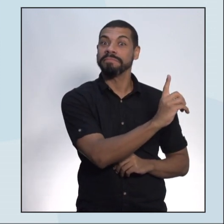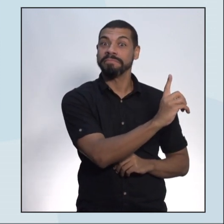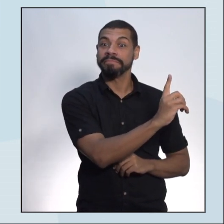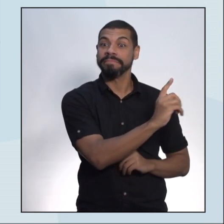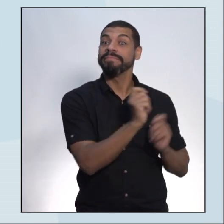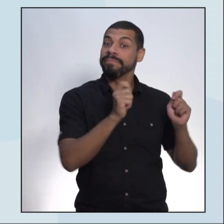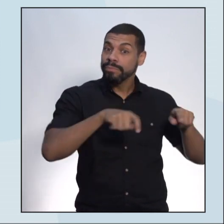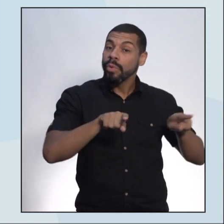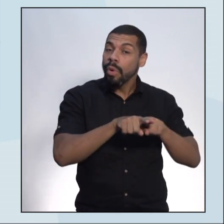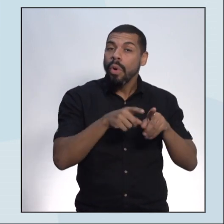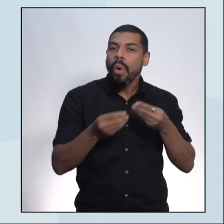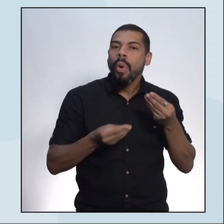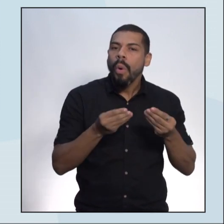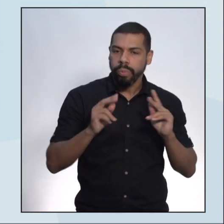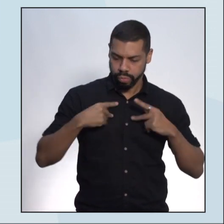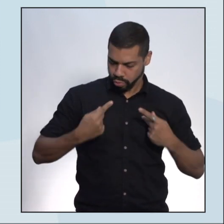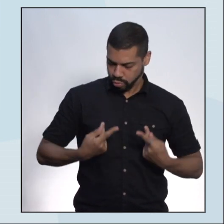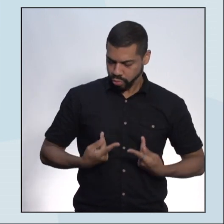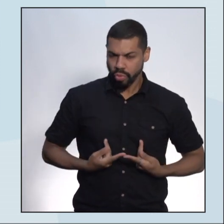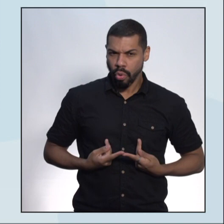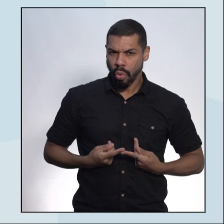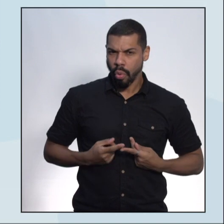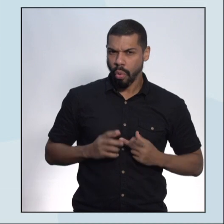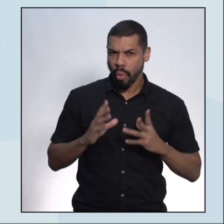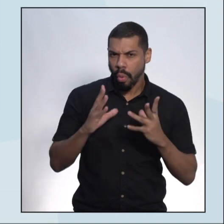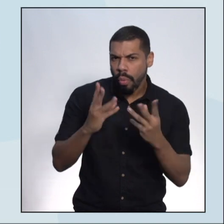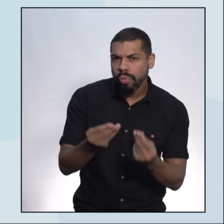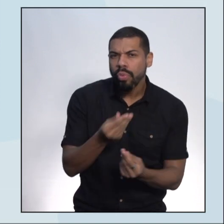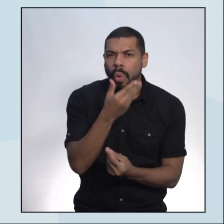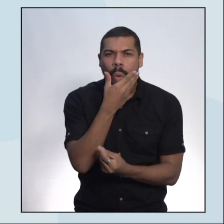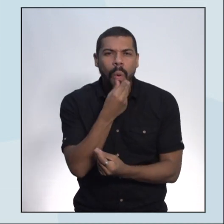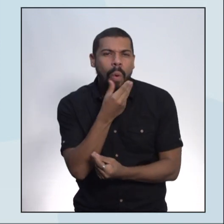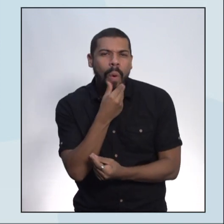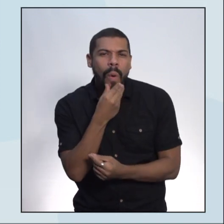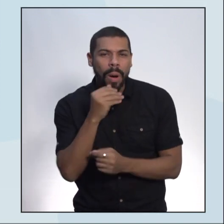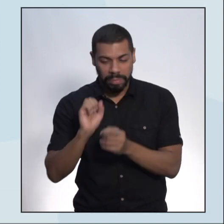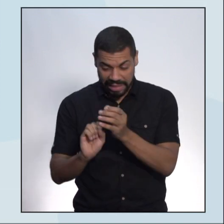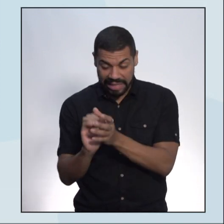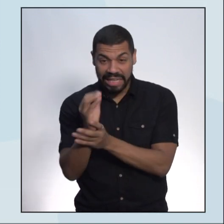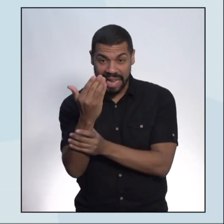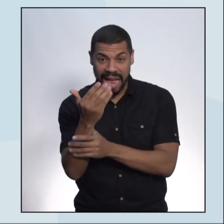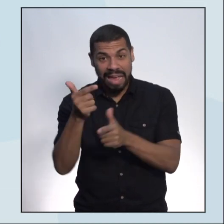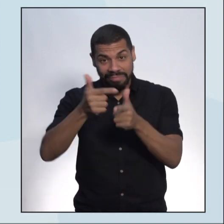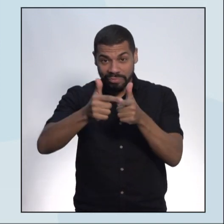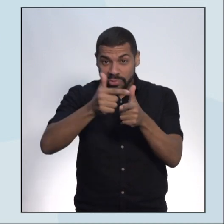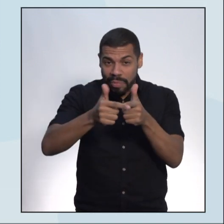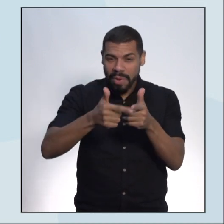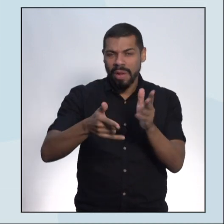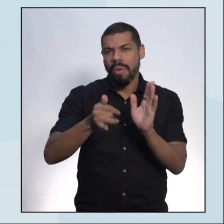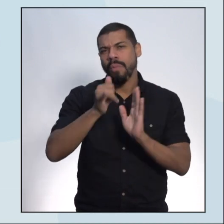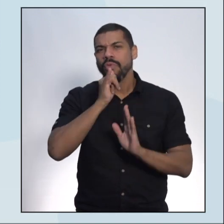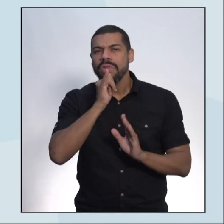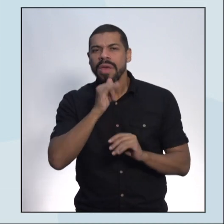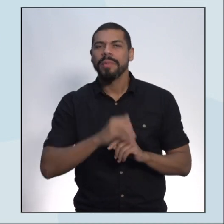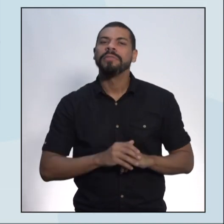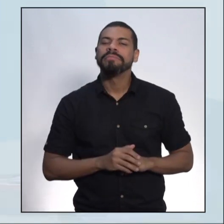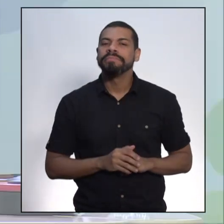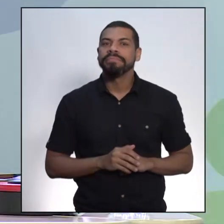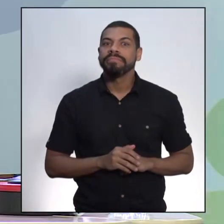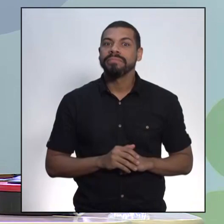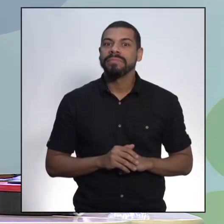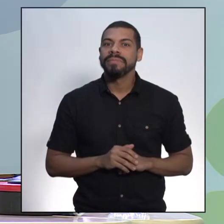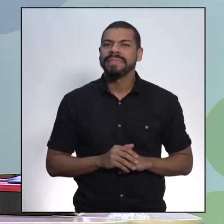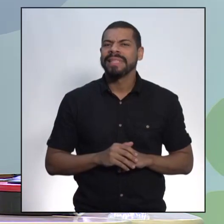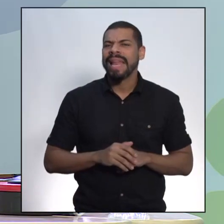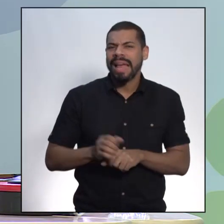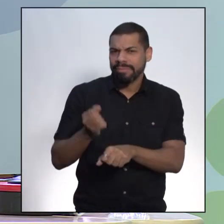da humanidade, os homens sempre criaram alguma coisa até para resolver os seus problemas. Por exemplo, a idade